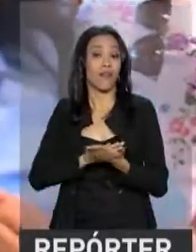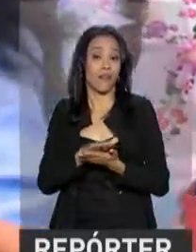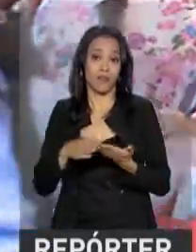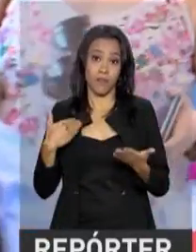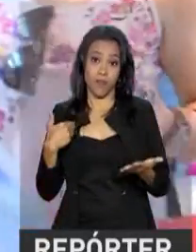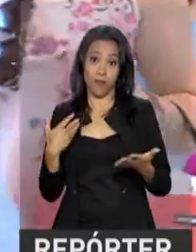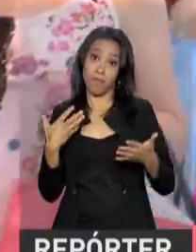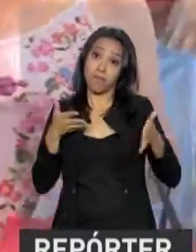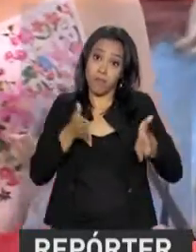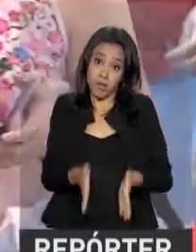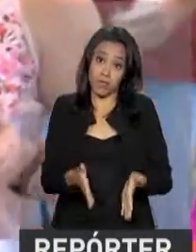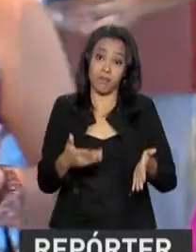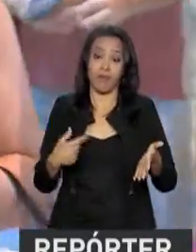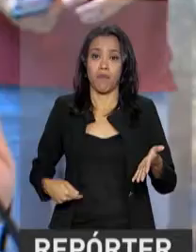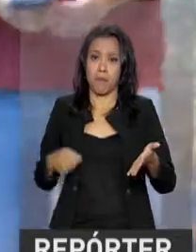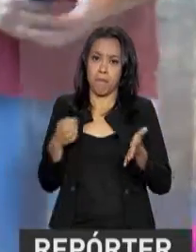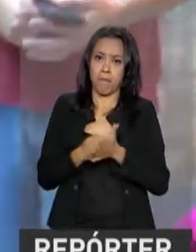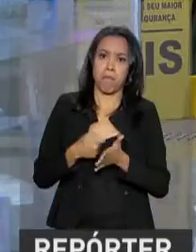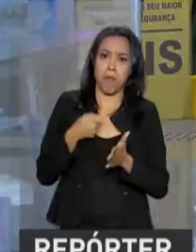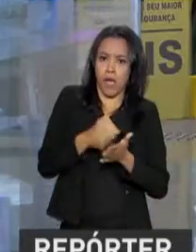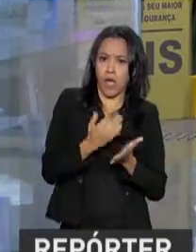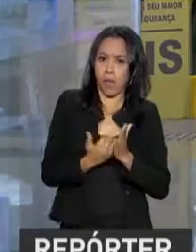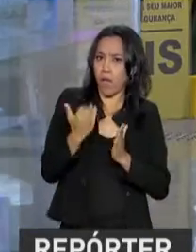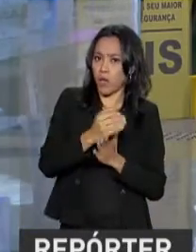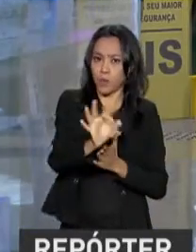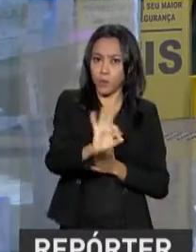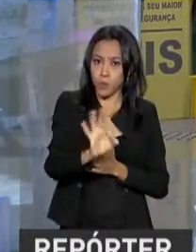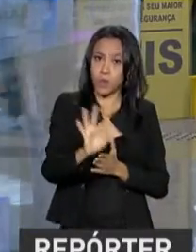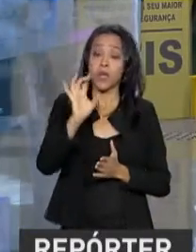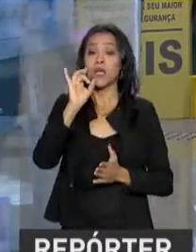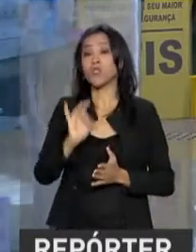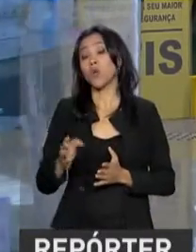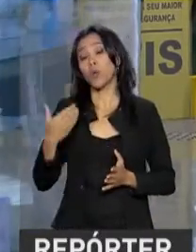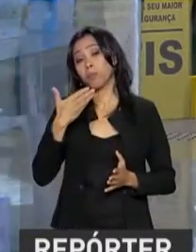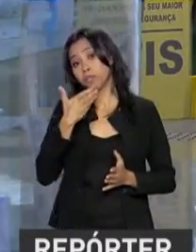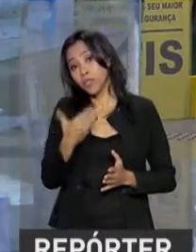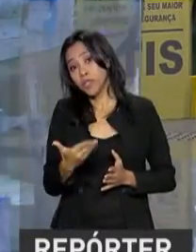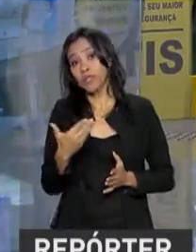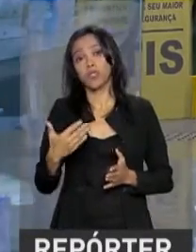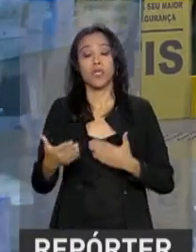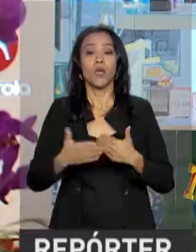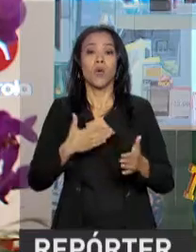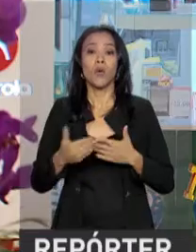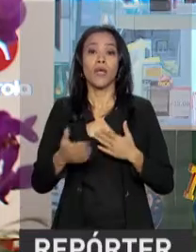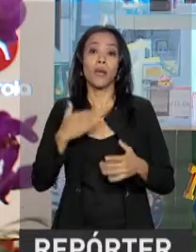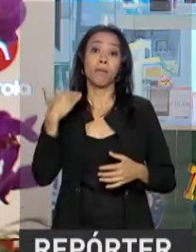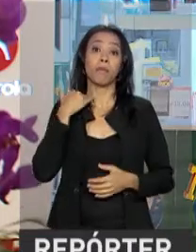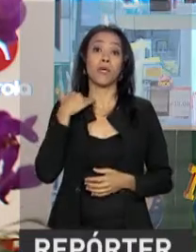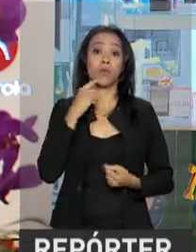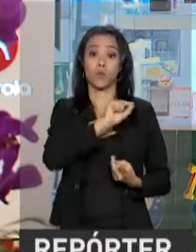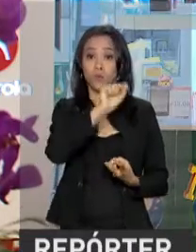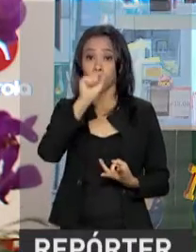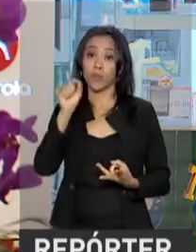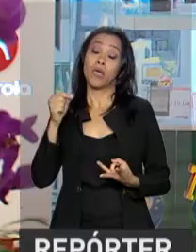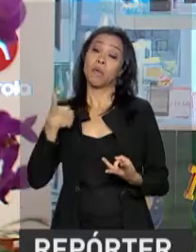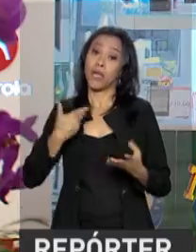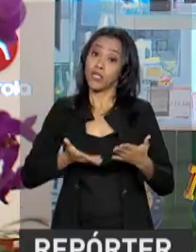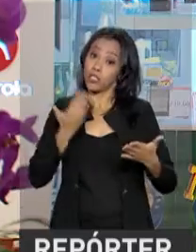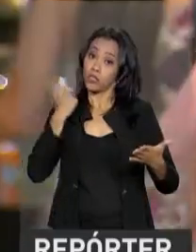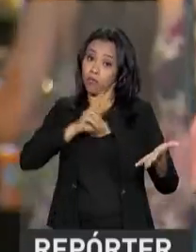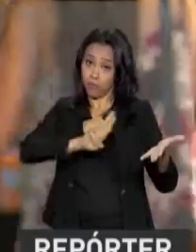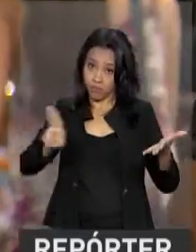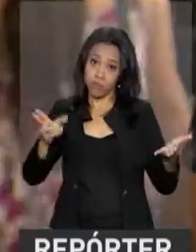não terá custo o projeto prevê ainda que o cidadão possa solicitar a qualquer instituição de crédito para sair da lista de bons pagadores